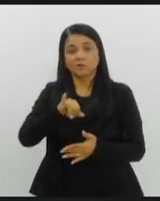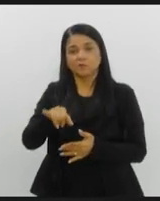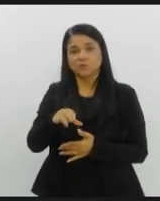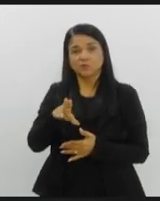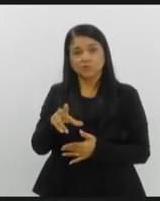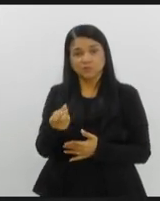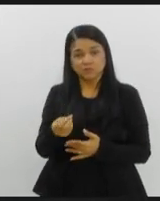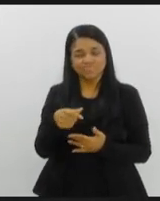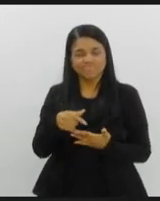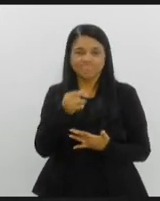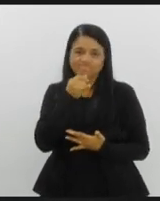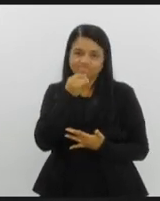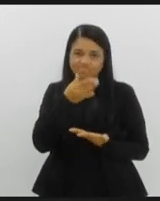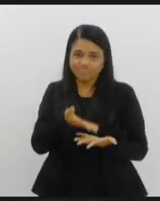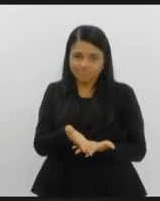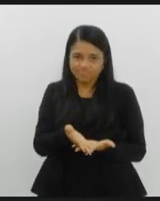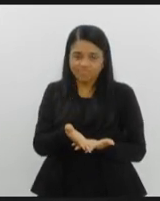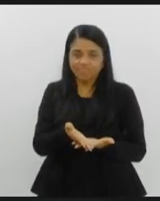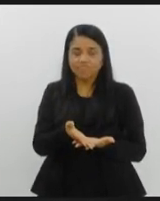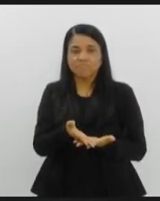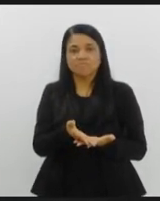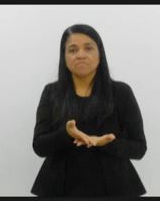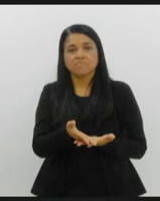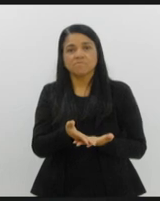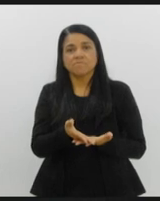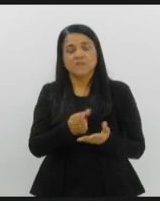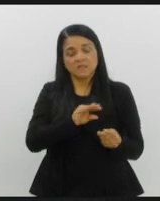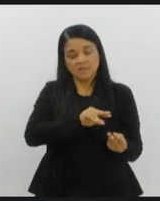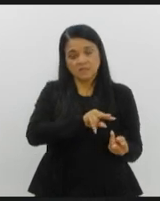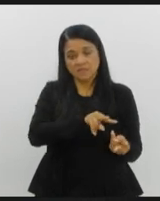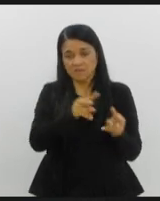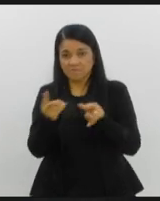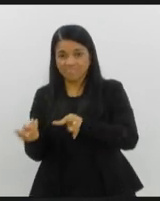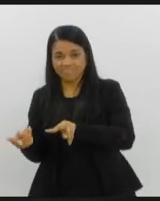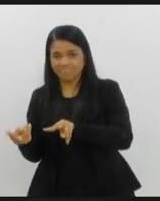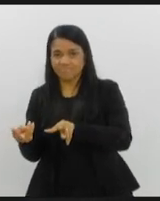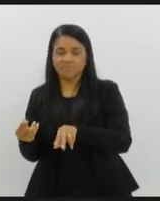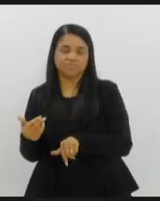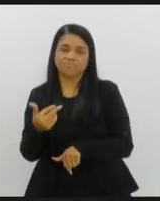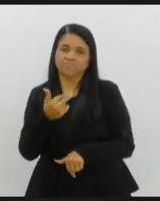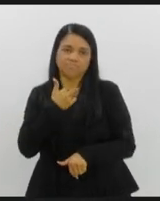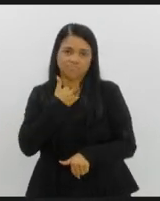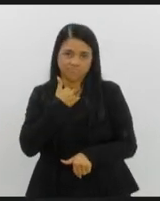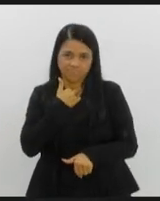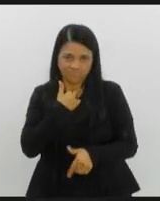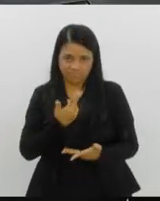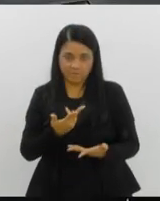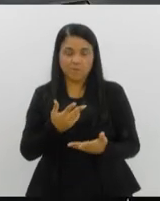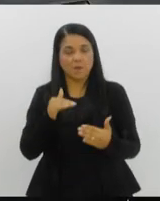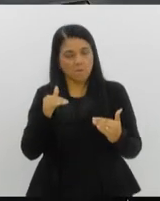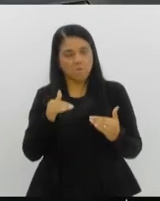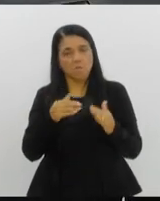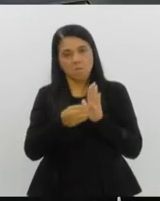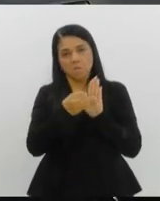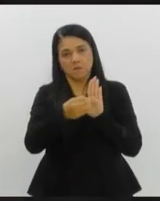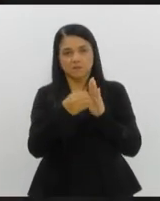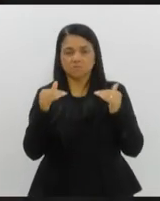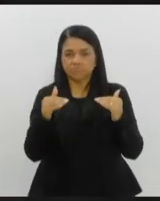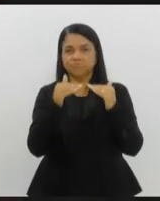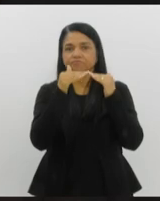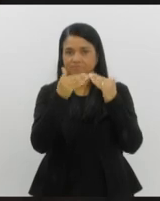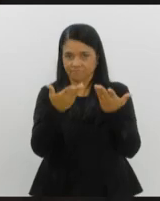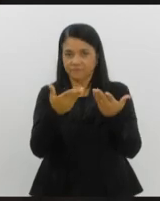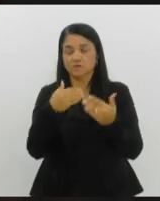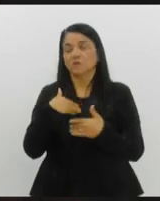e, infelizmente, aí, aquelas que são de transferências não vão poder acontecer, mas o parecer é favorável. Muito